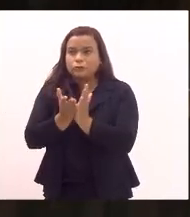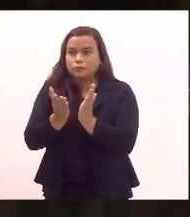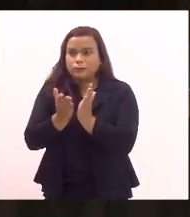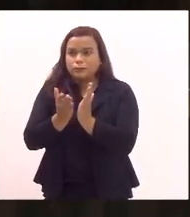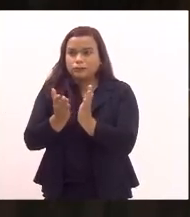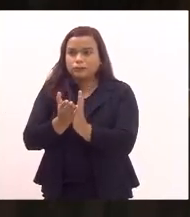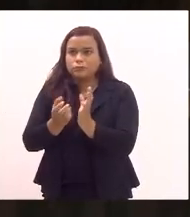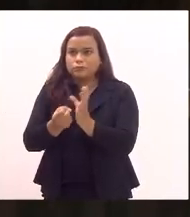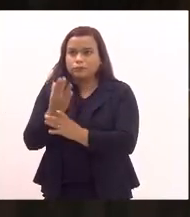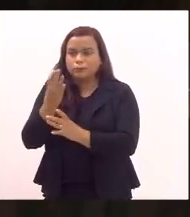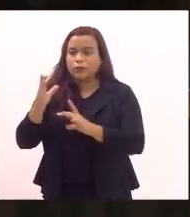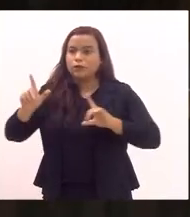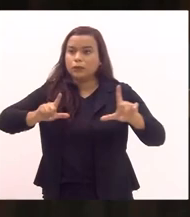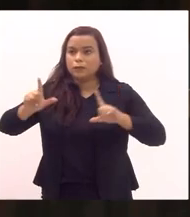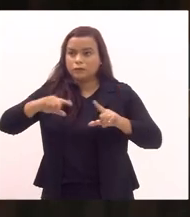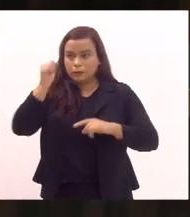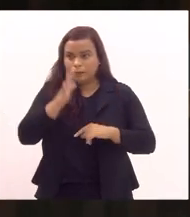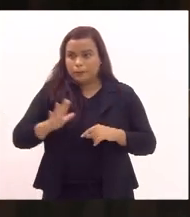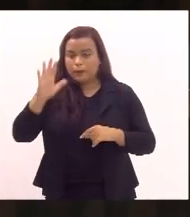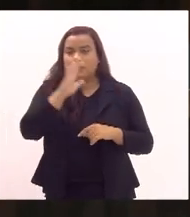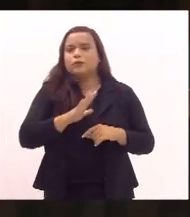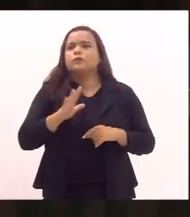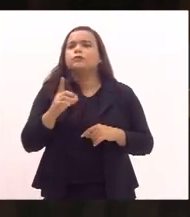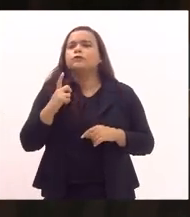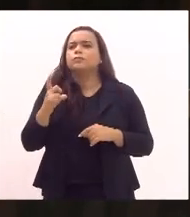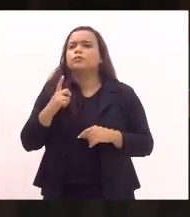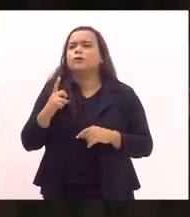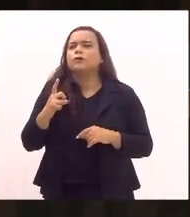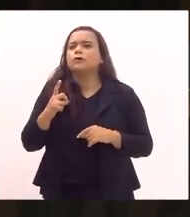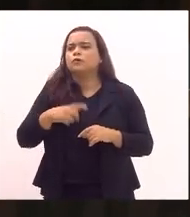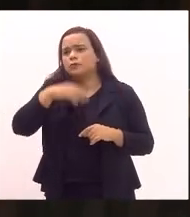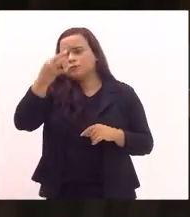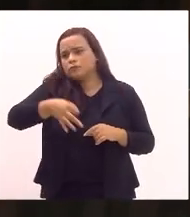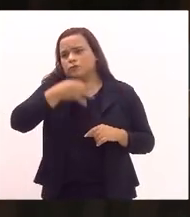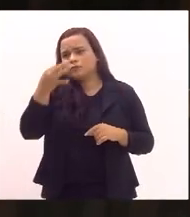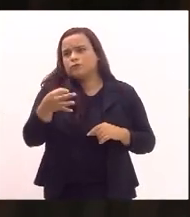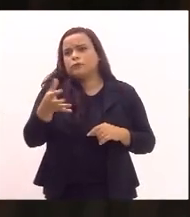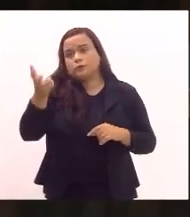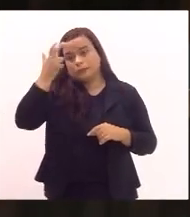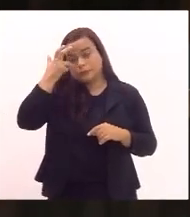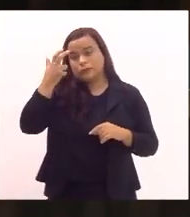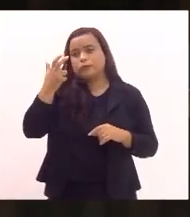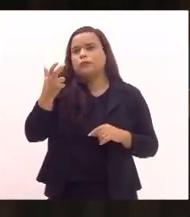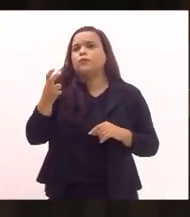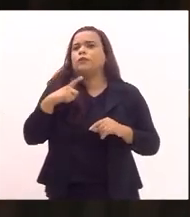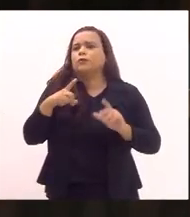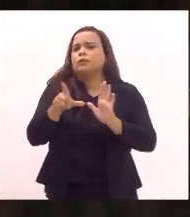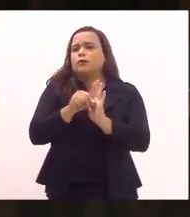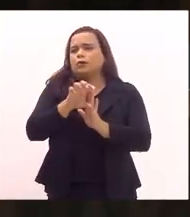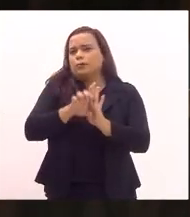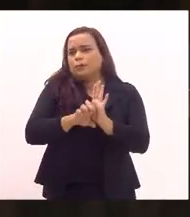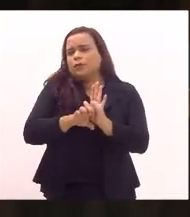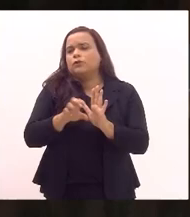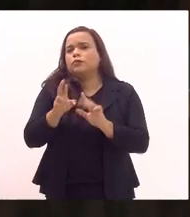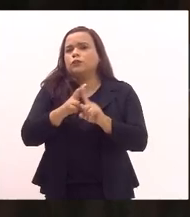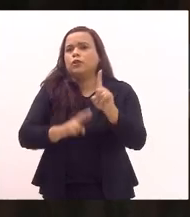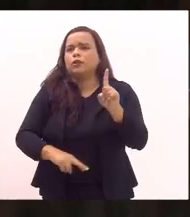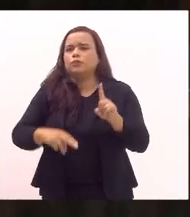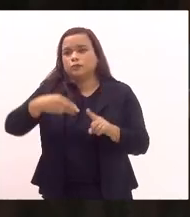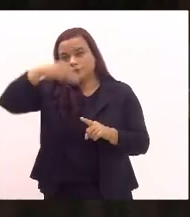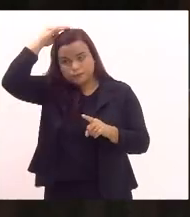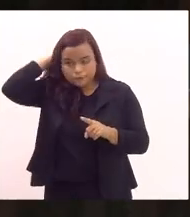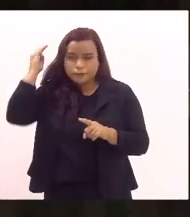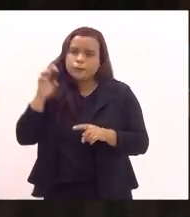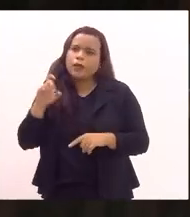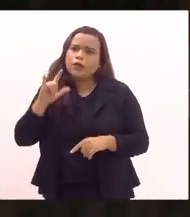de televisão brasileira pareceres das comissões de construção Justiça pela diversidade de Cultura favorável com emendas relator Deputado Márcio Pacheco